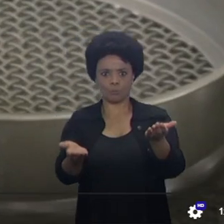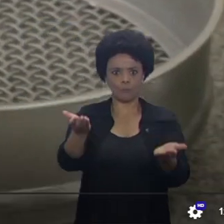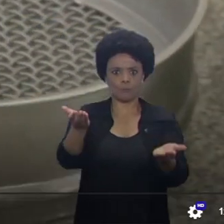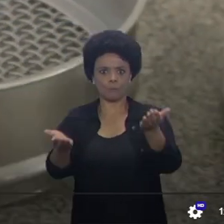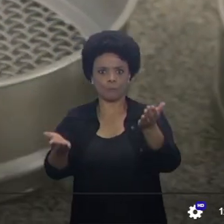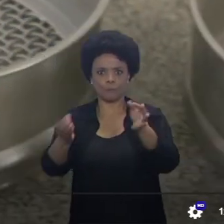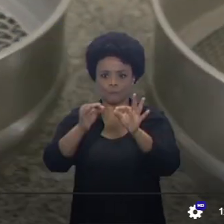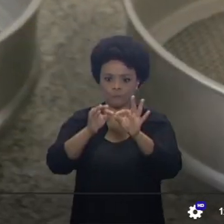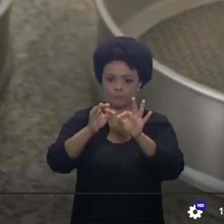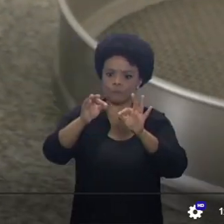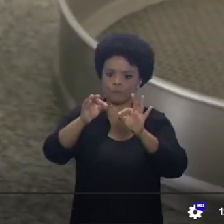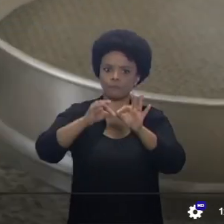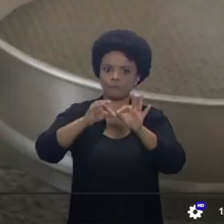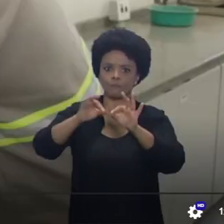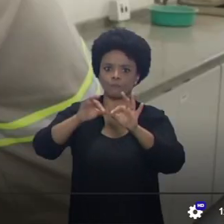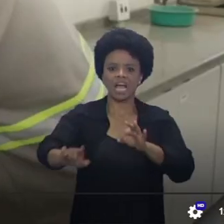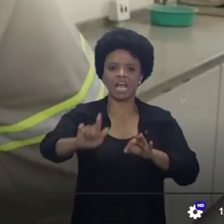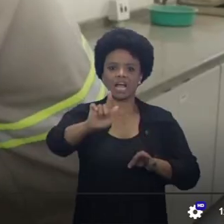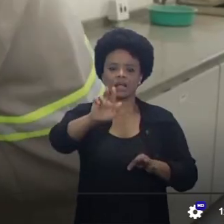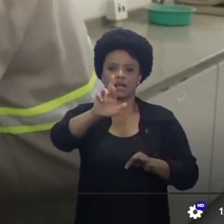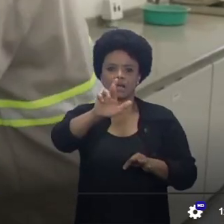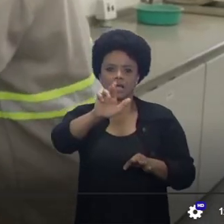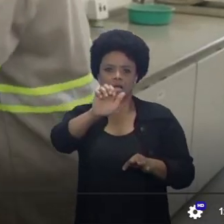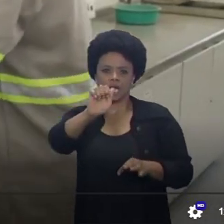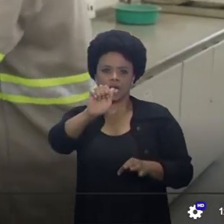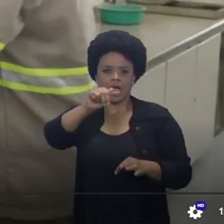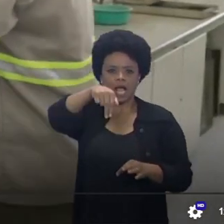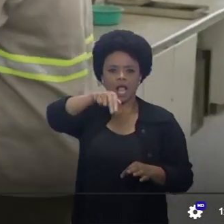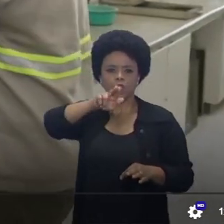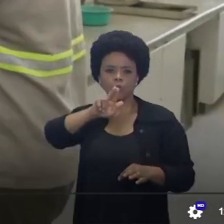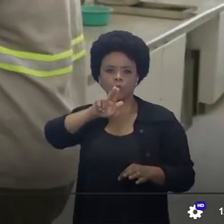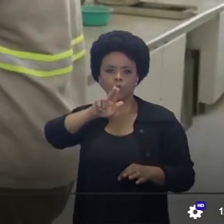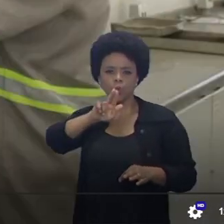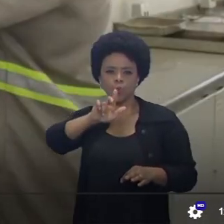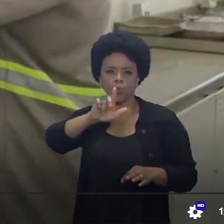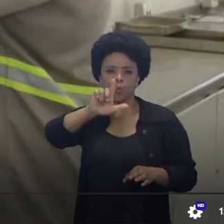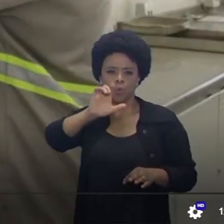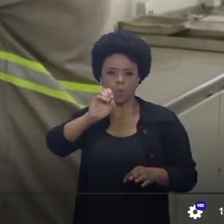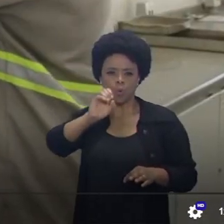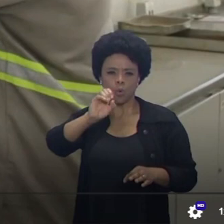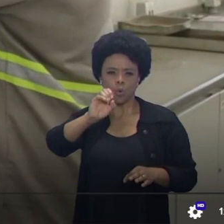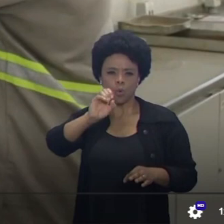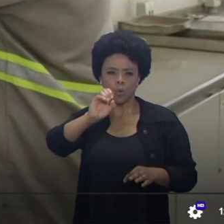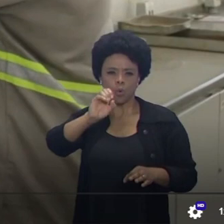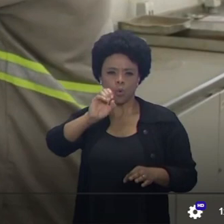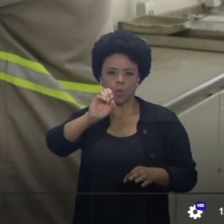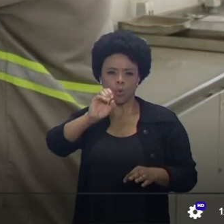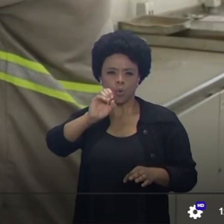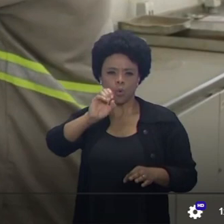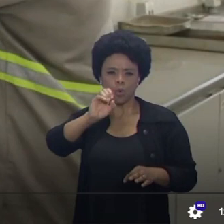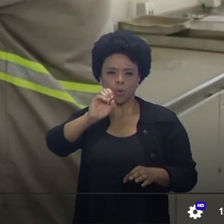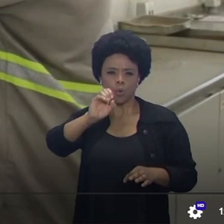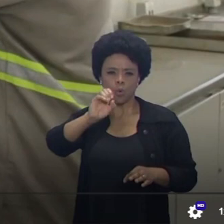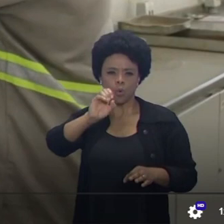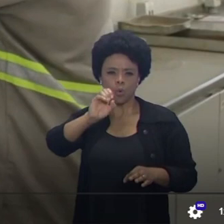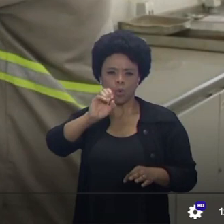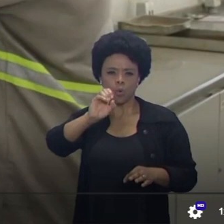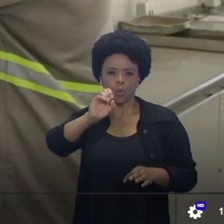materiais são colocados em diferentes peneiras para definir o tamanho dos agregados e o